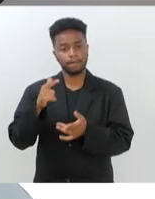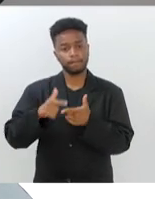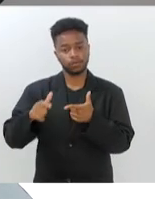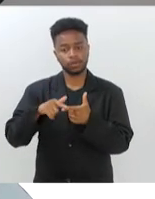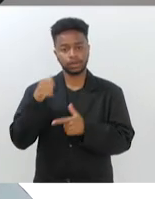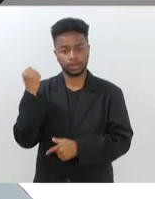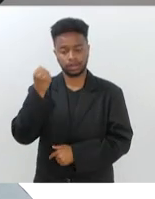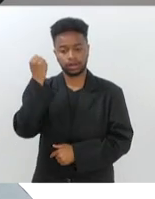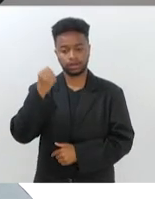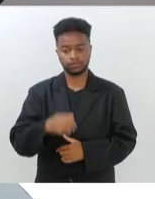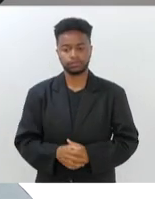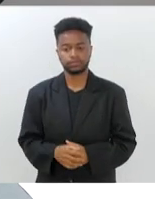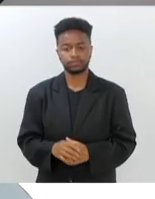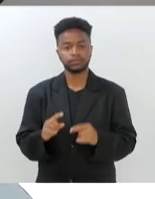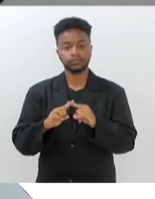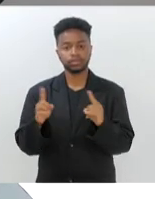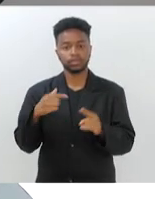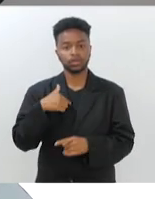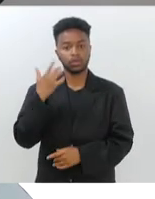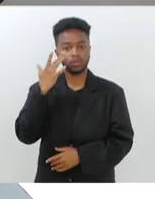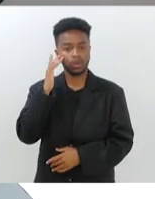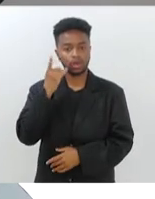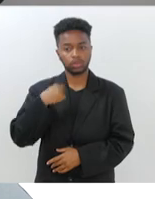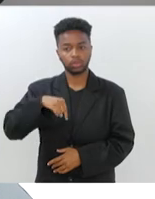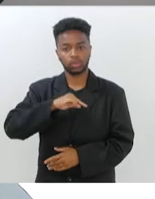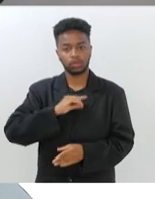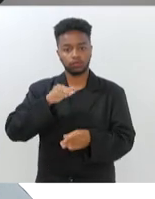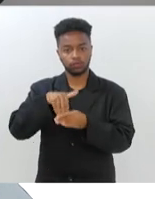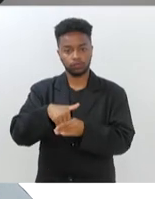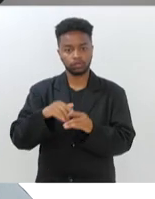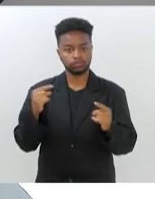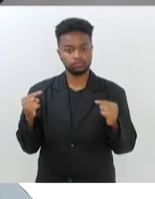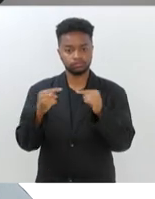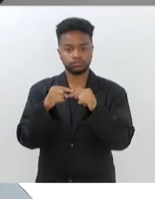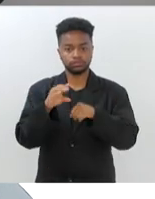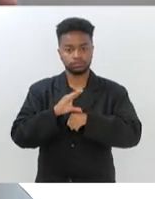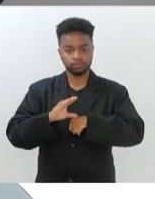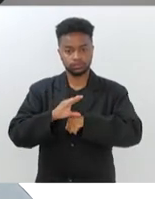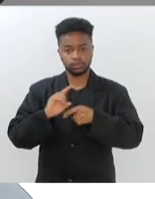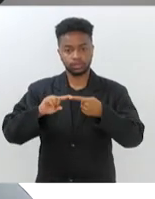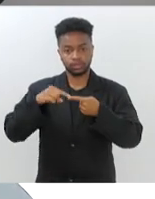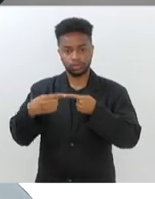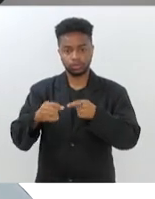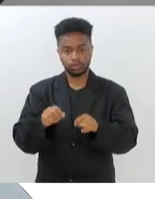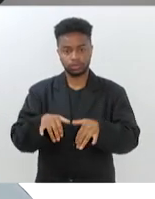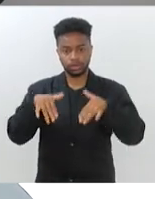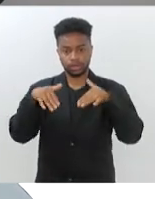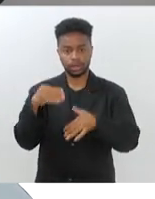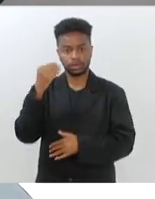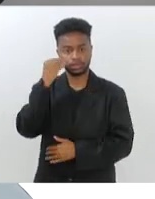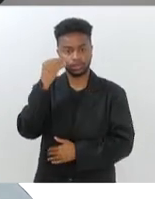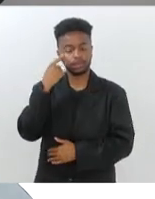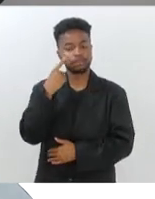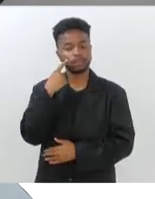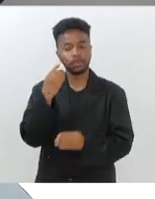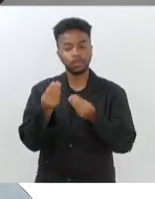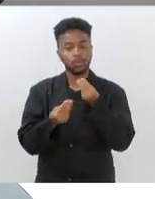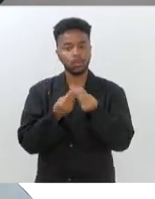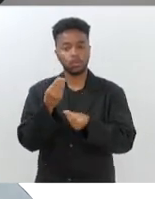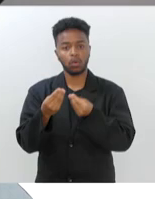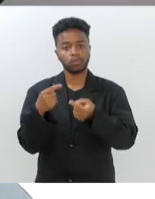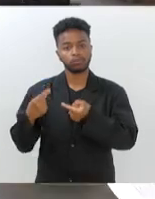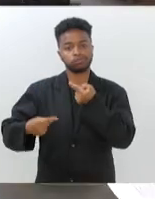Seríssimo mas eu acho que vamos votar pela constitucionalidade a gente no plenário Tenta ver como é que aborda essas